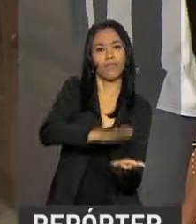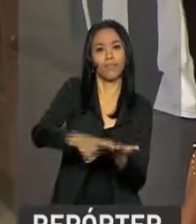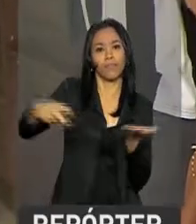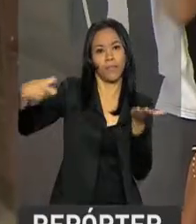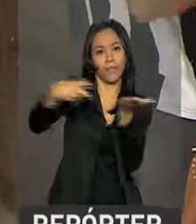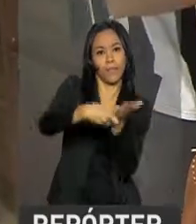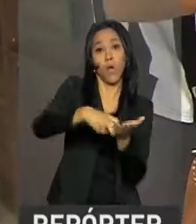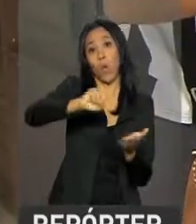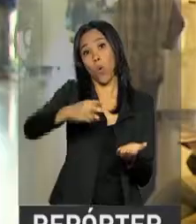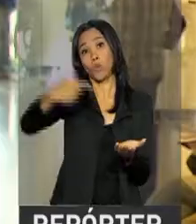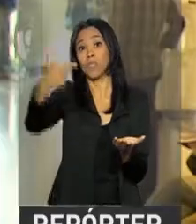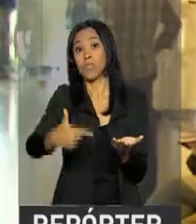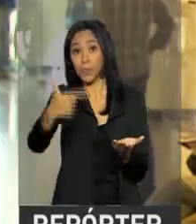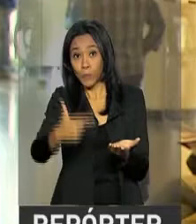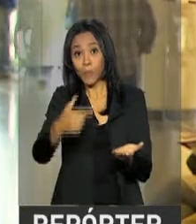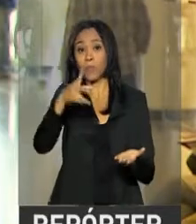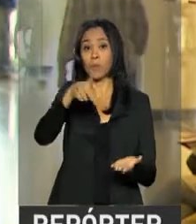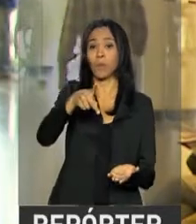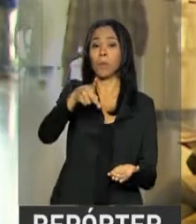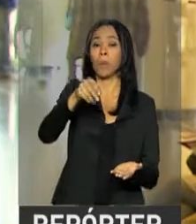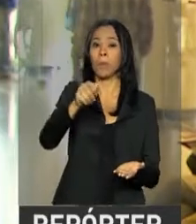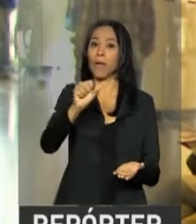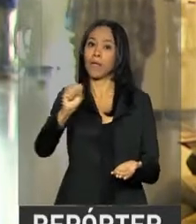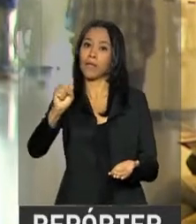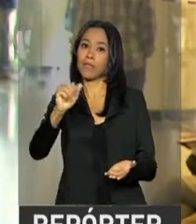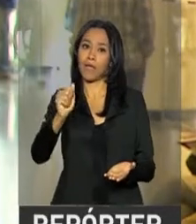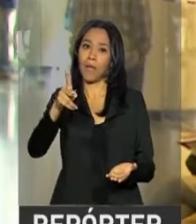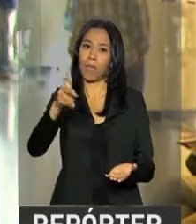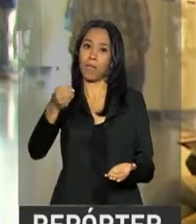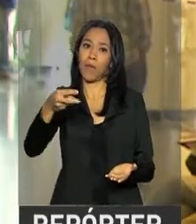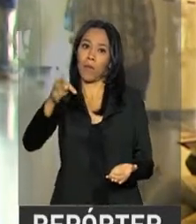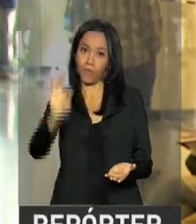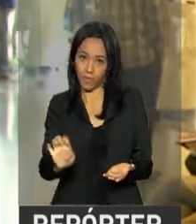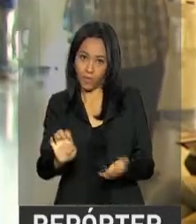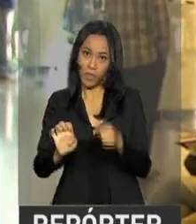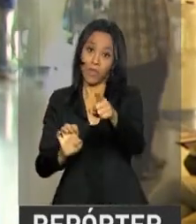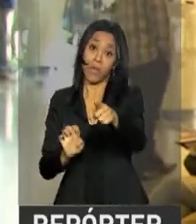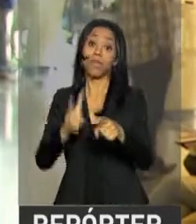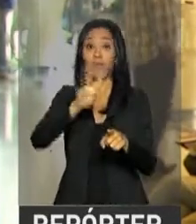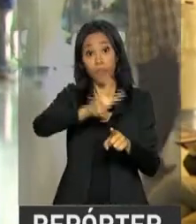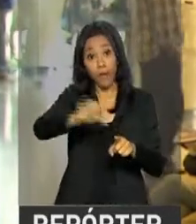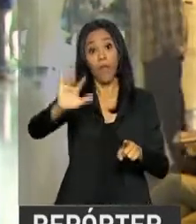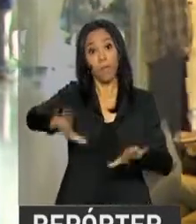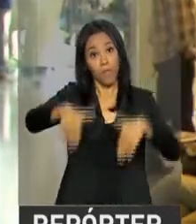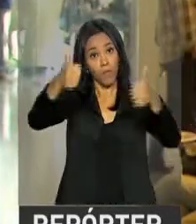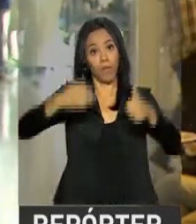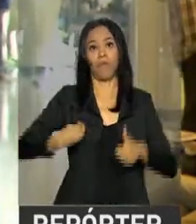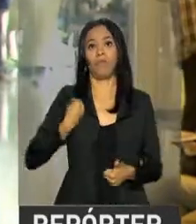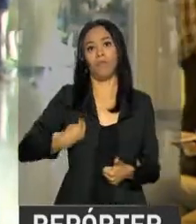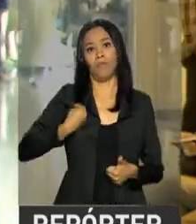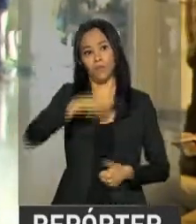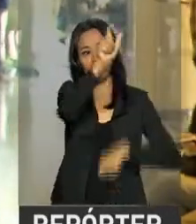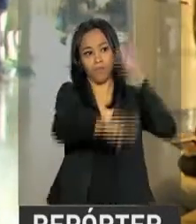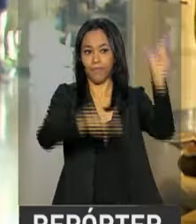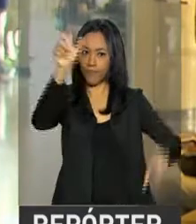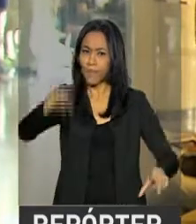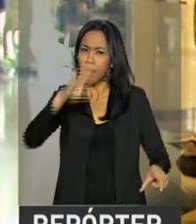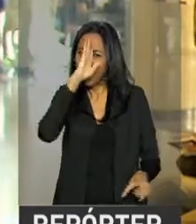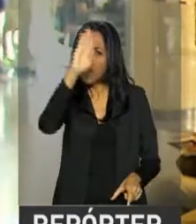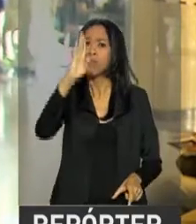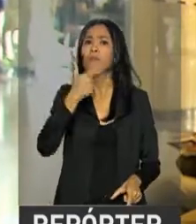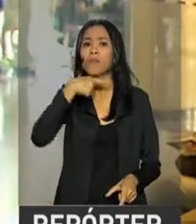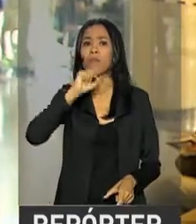via do passaporte é só a sociabilidade agora vai era muito a vida do cidadão né principalmente a nossa que mora no